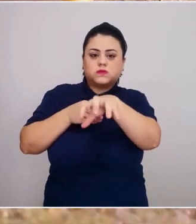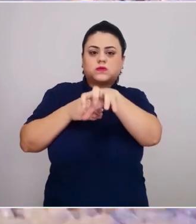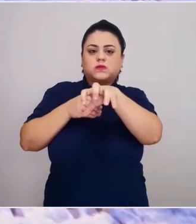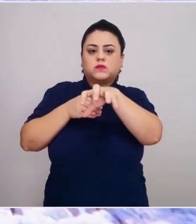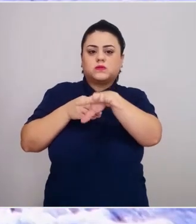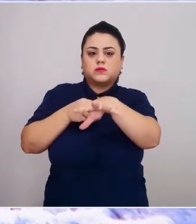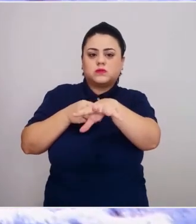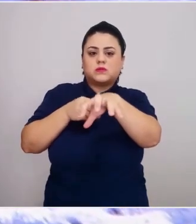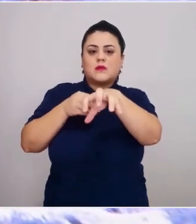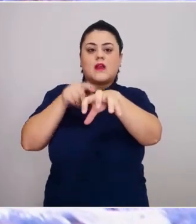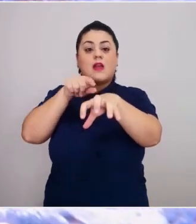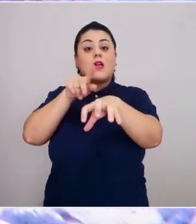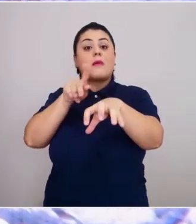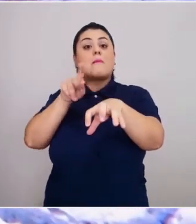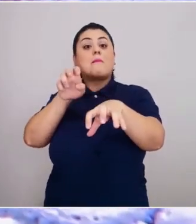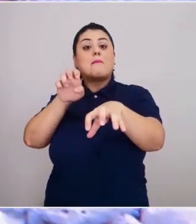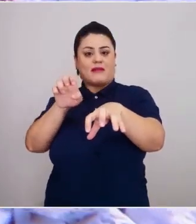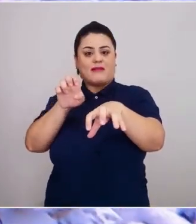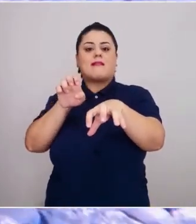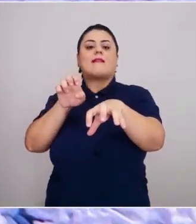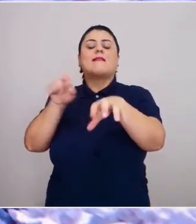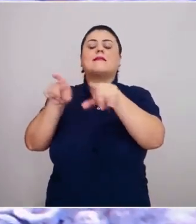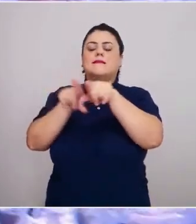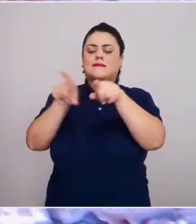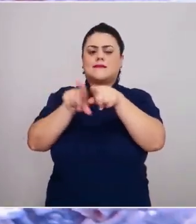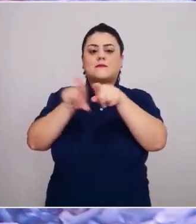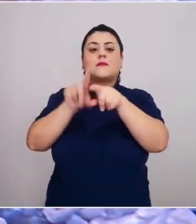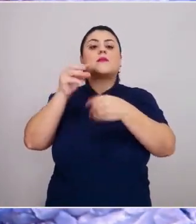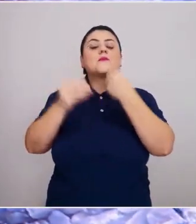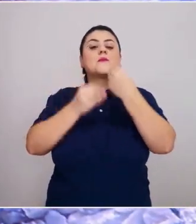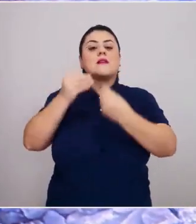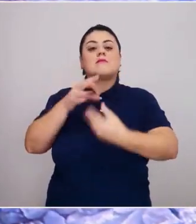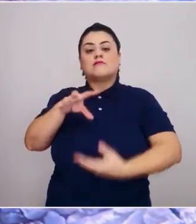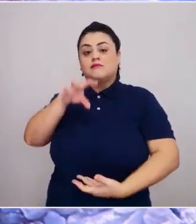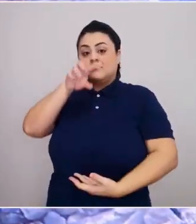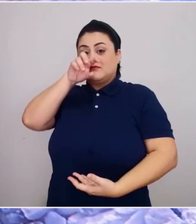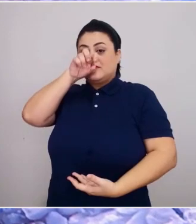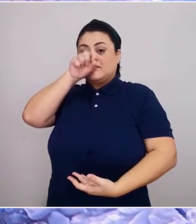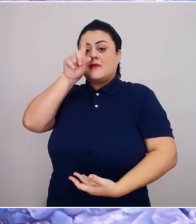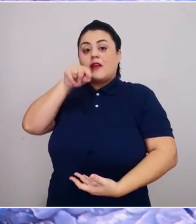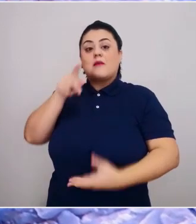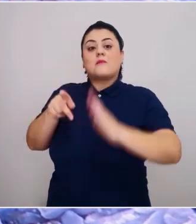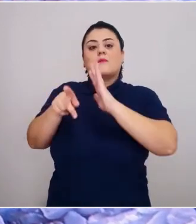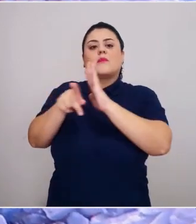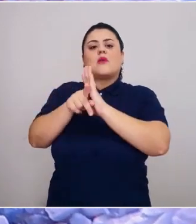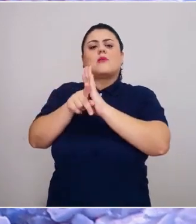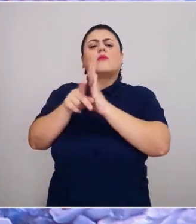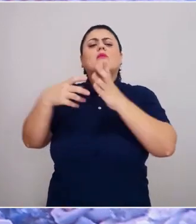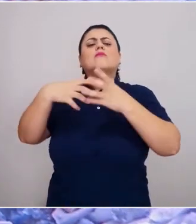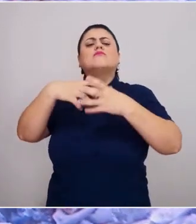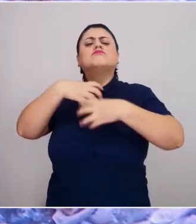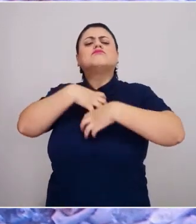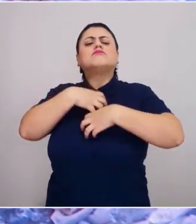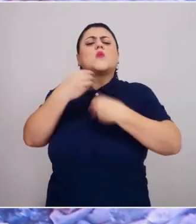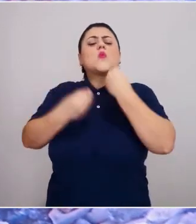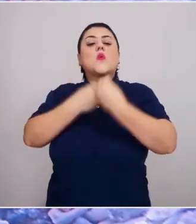ambulacrários, operados por um sistema hidráulico, e sua respiração é feita através das brânquias.